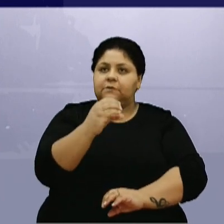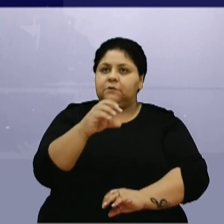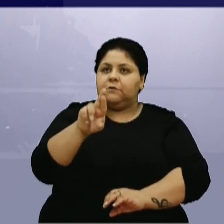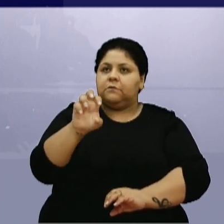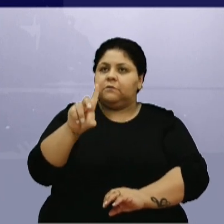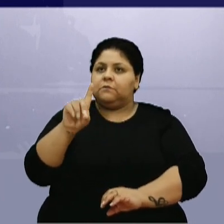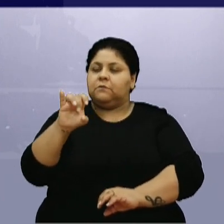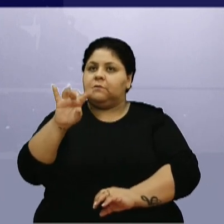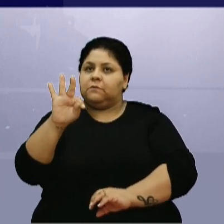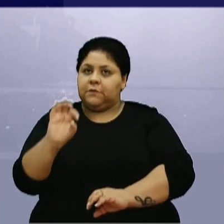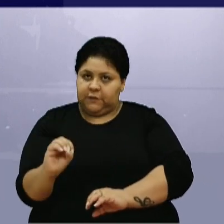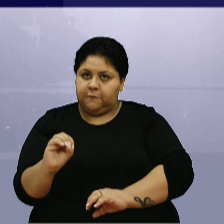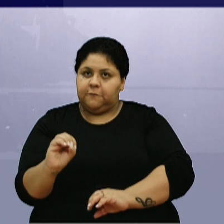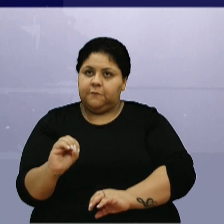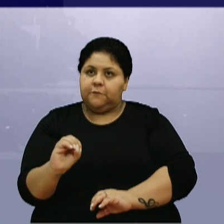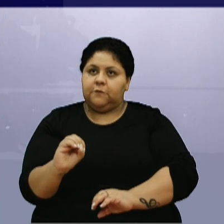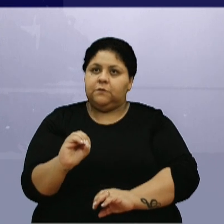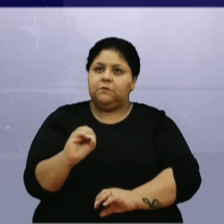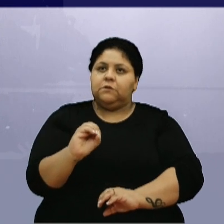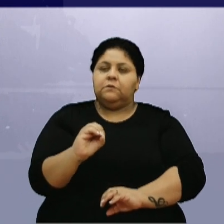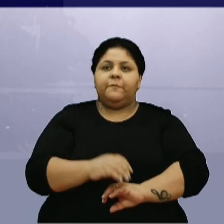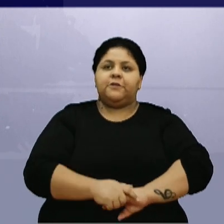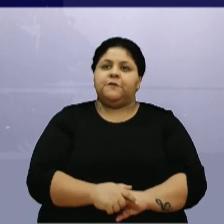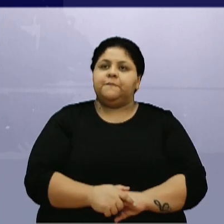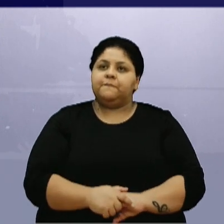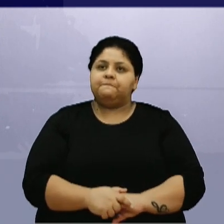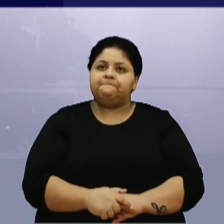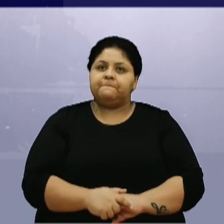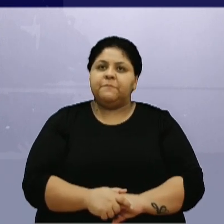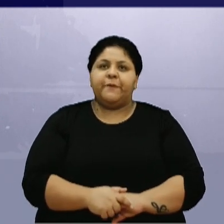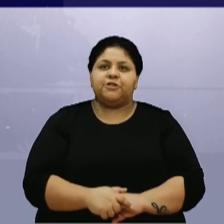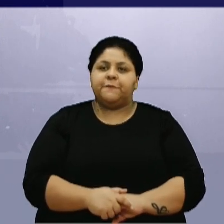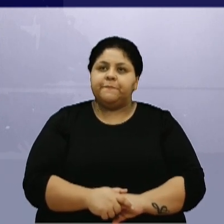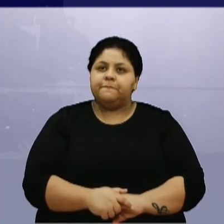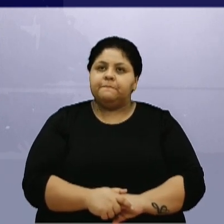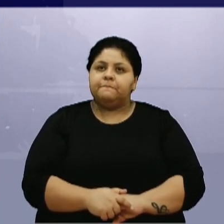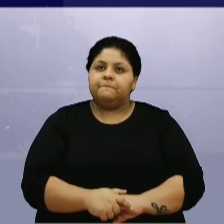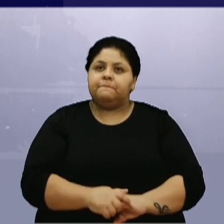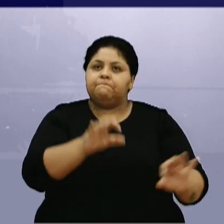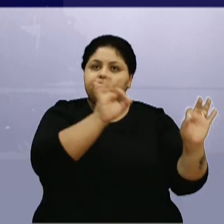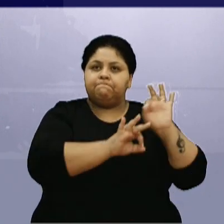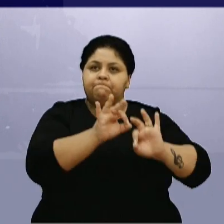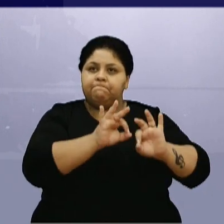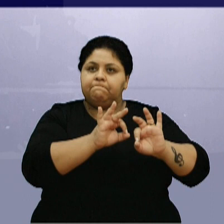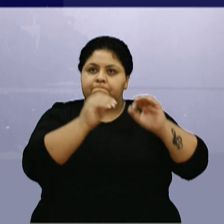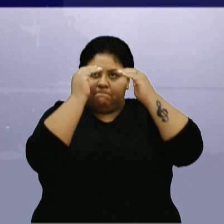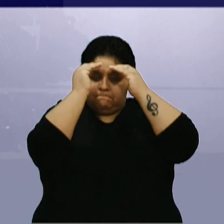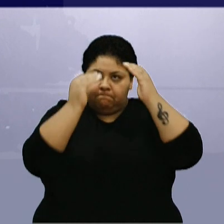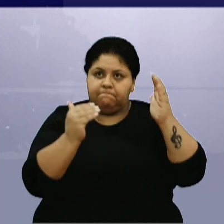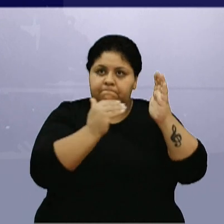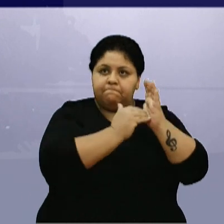corrente líquida, RCL, 2.701. E apuração do cumprimento do